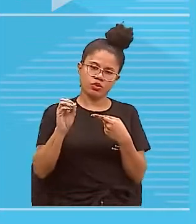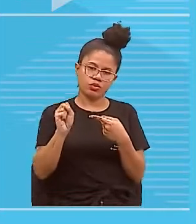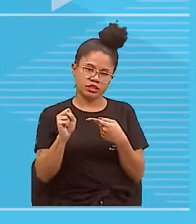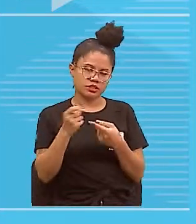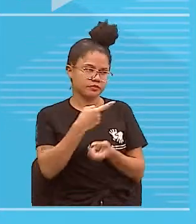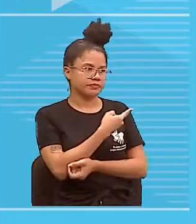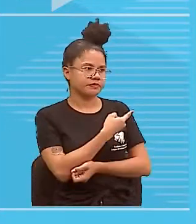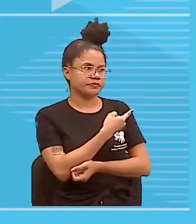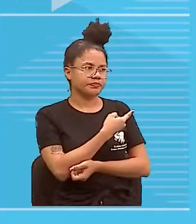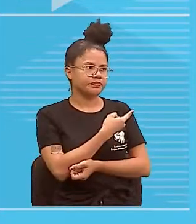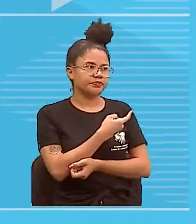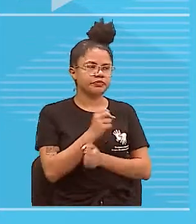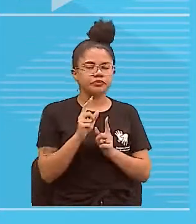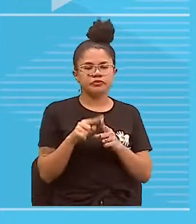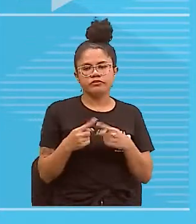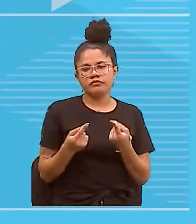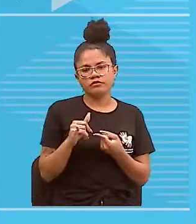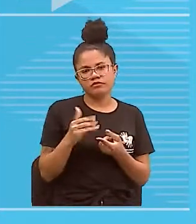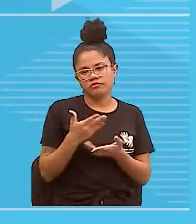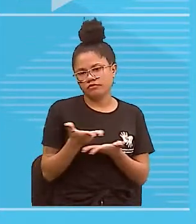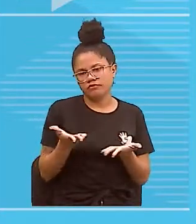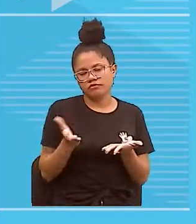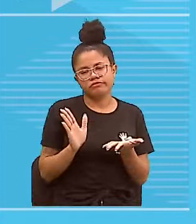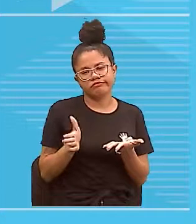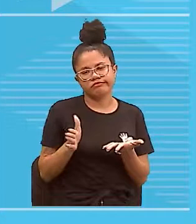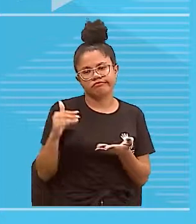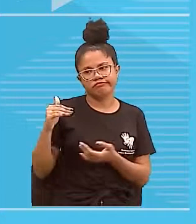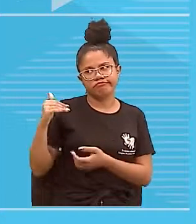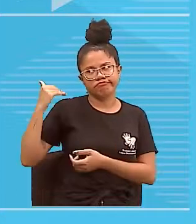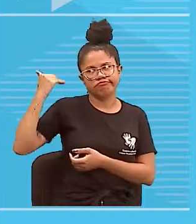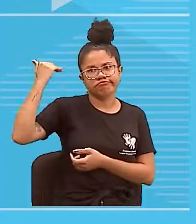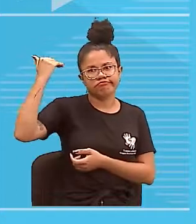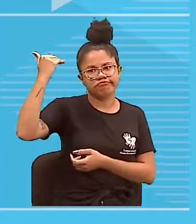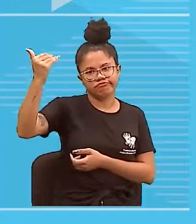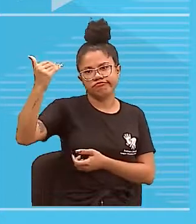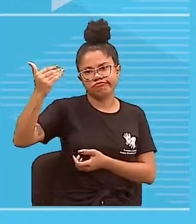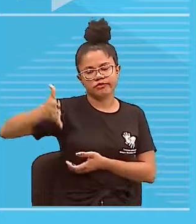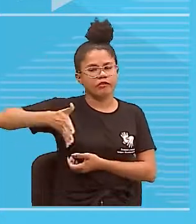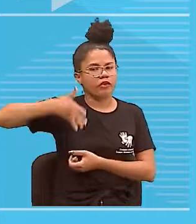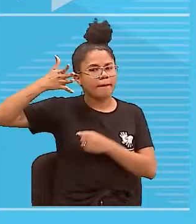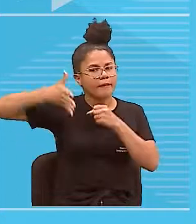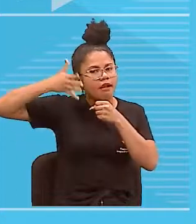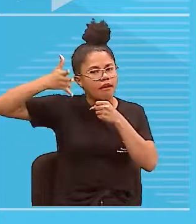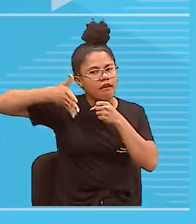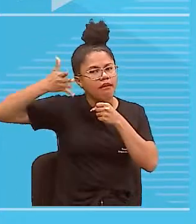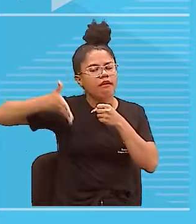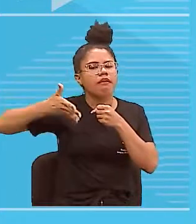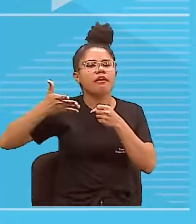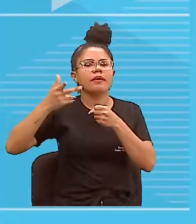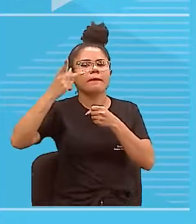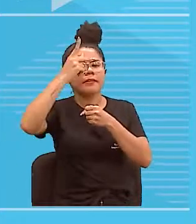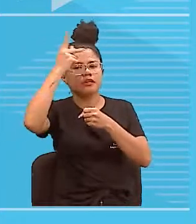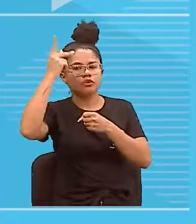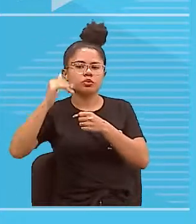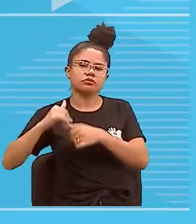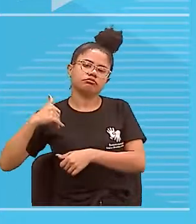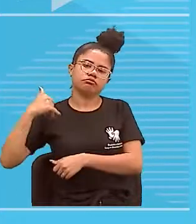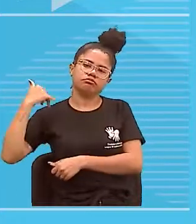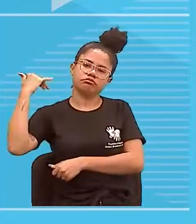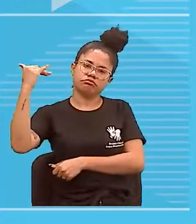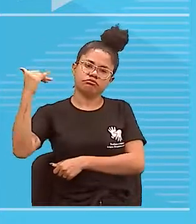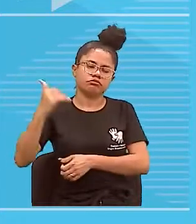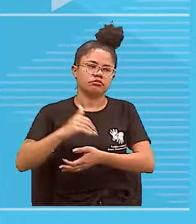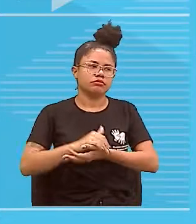E agora se vocês fossem adultos fosse uma palestra com pessoas adultas né